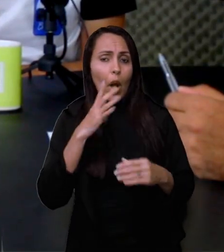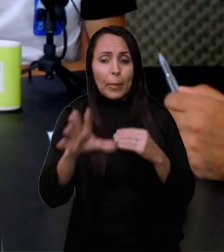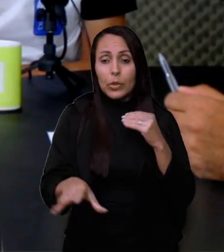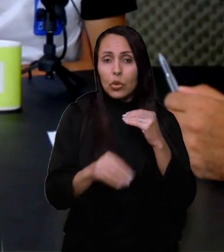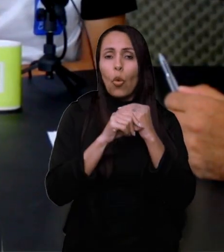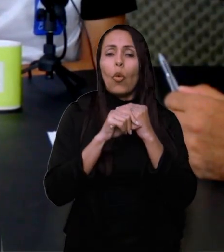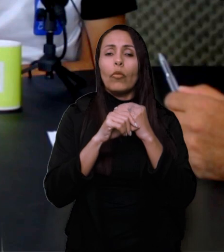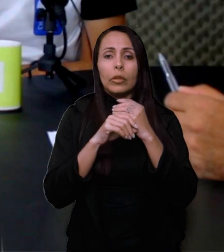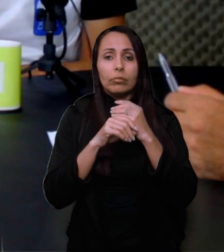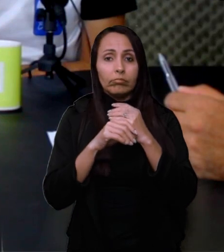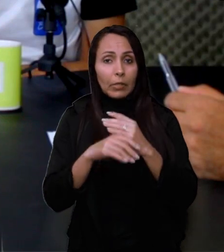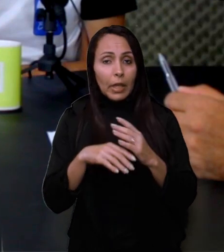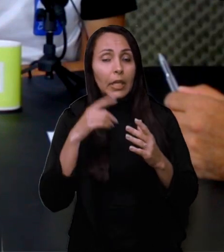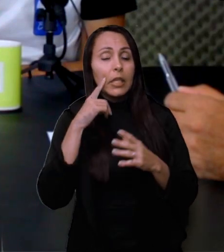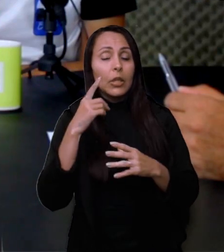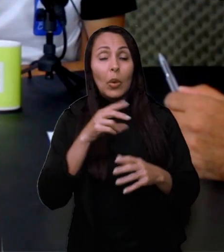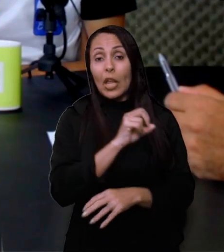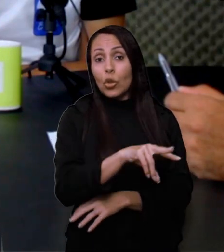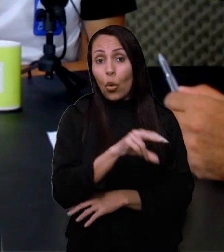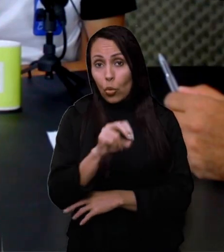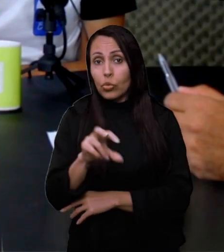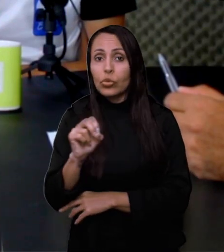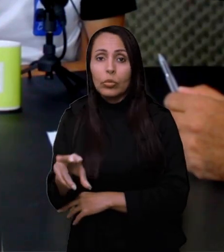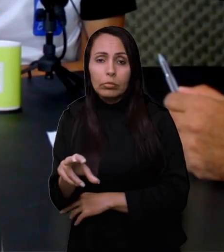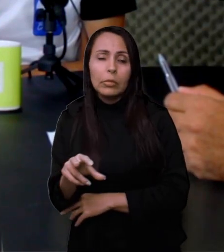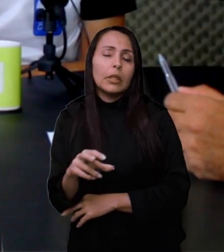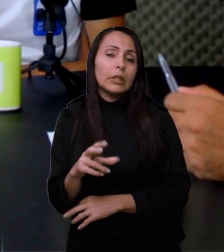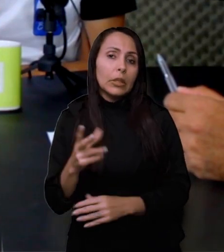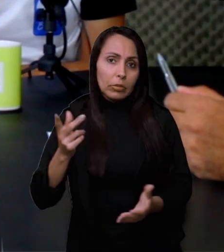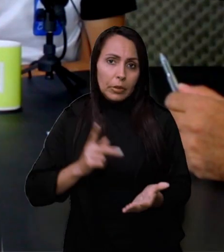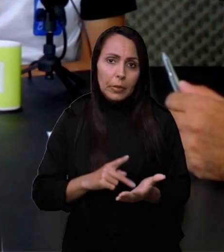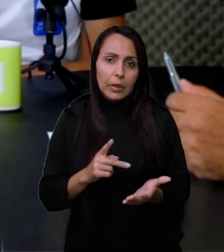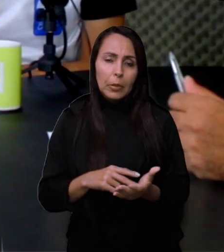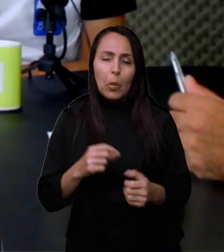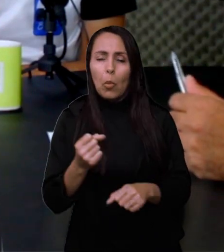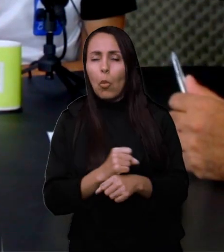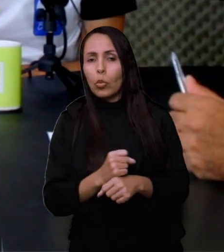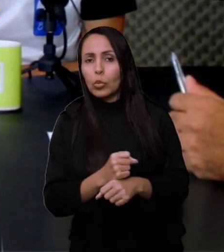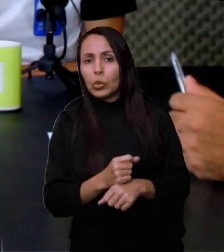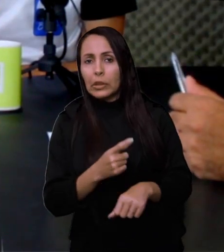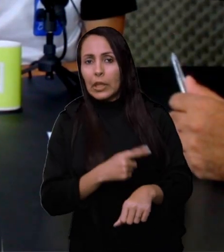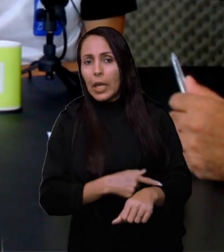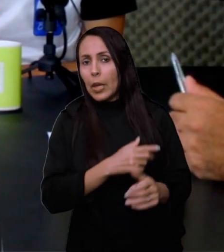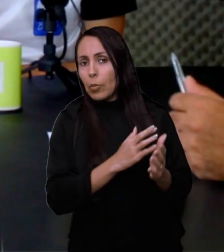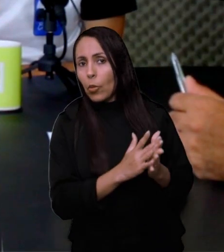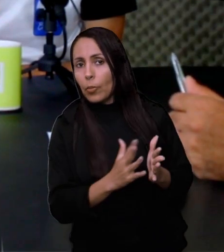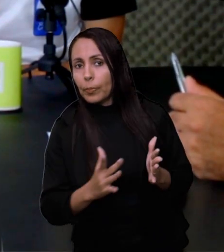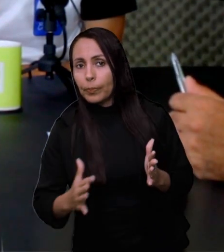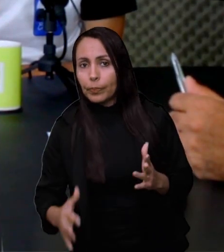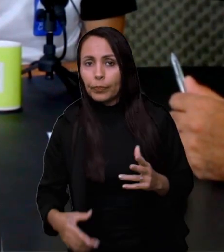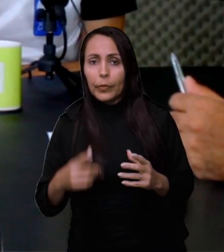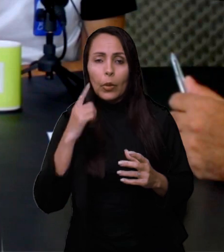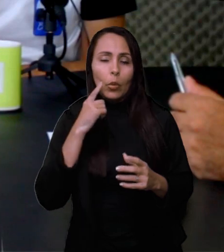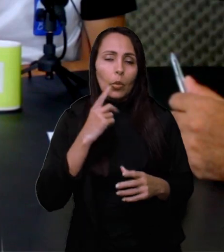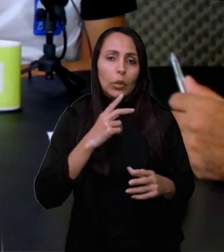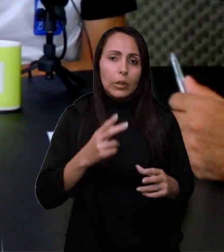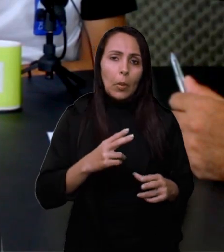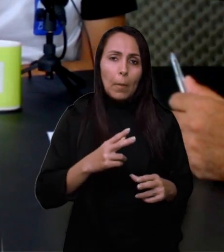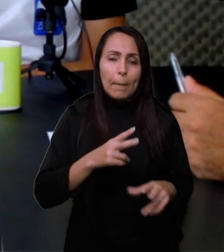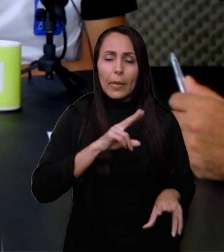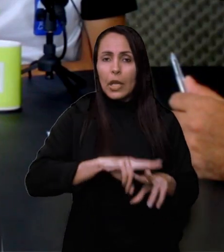alguma. Então, ele vai ser tóxico, ele vai estar ali presente ou por muito tempo, ou ele vai ficar preso na cadeia